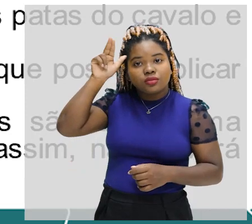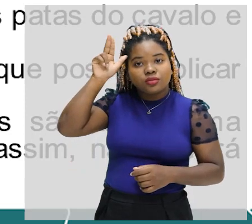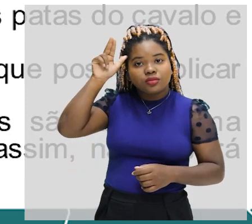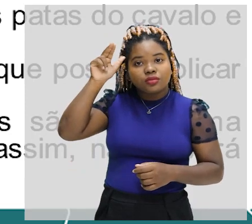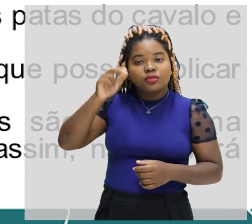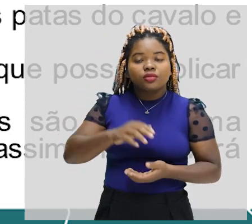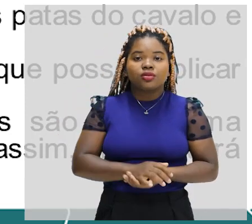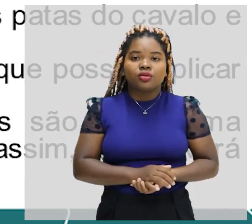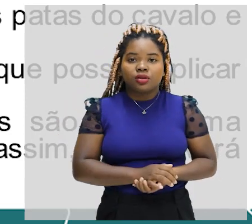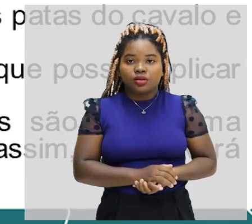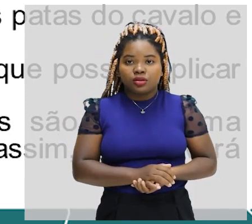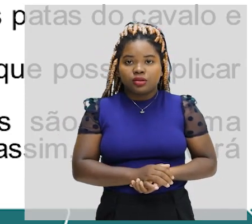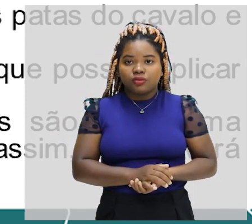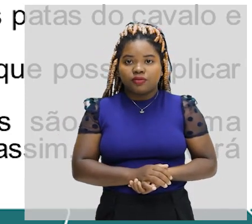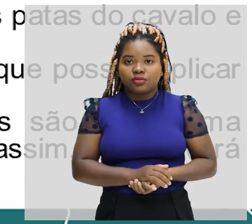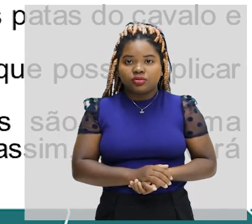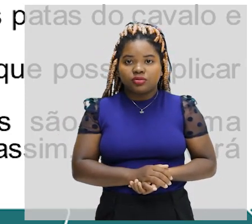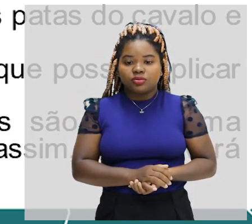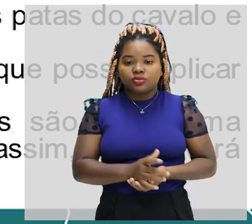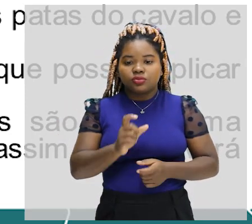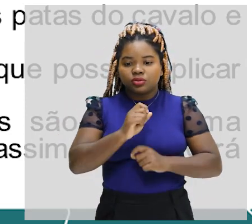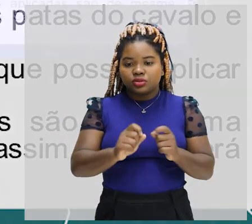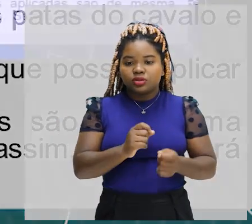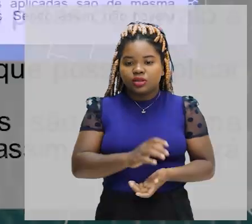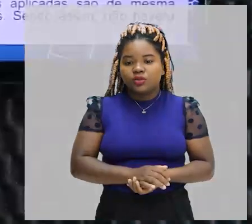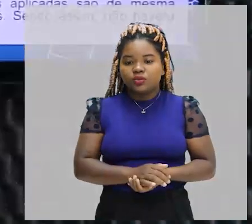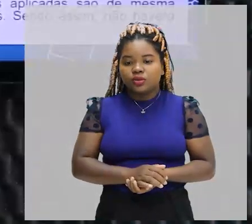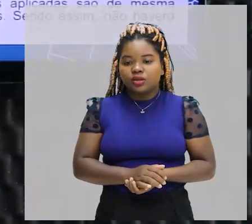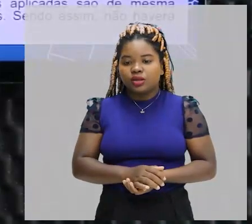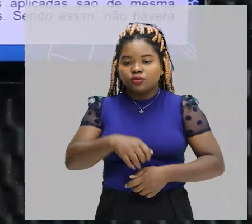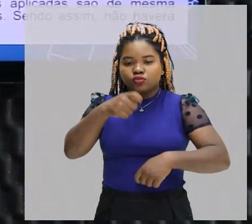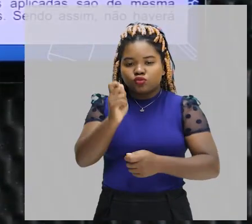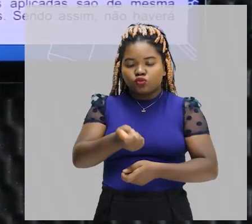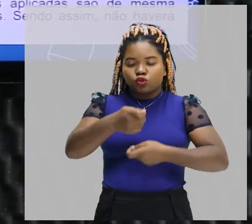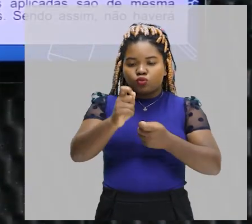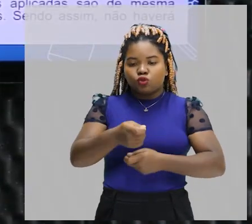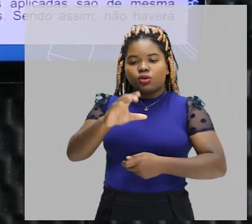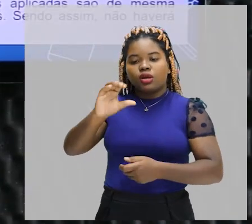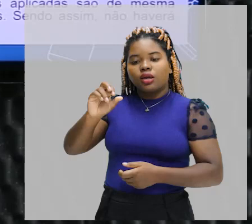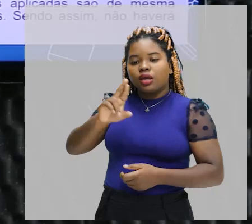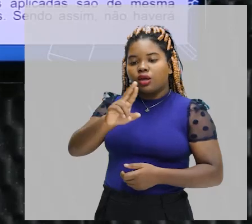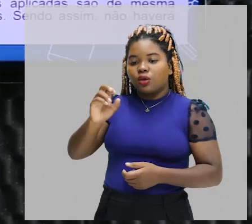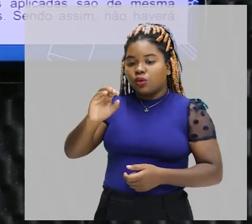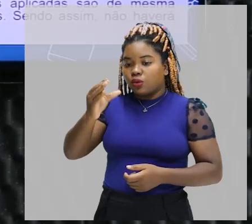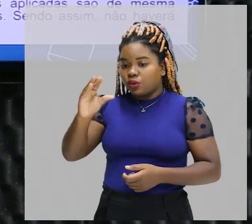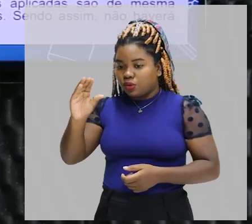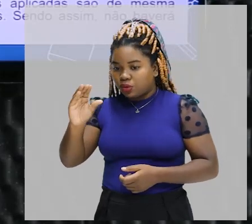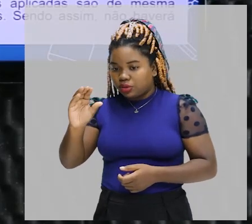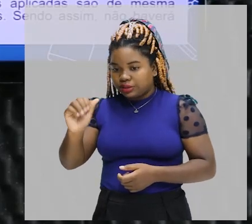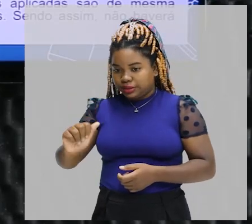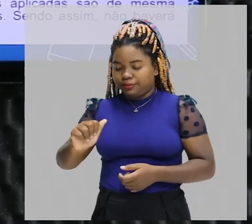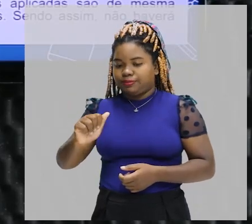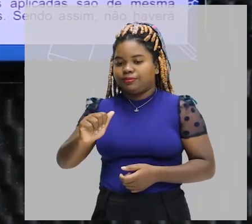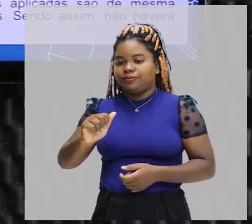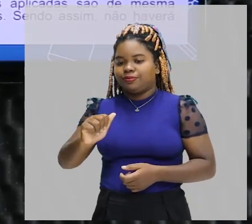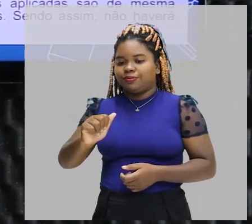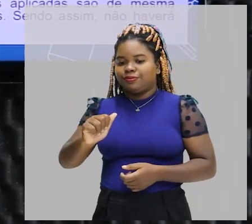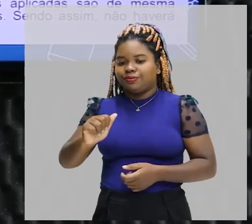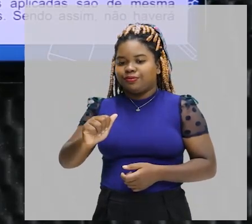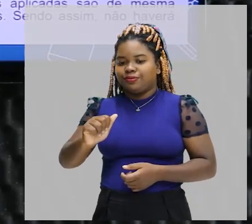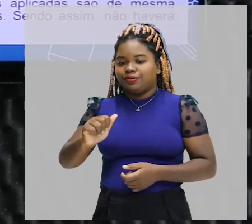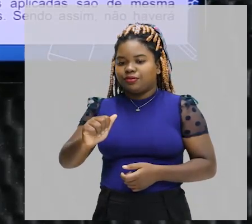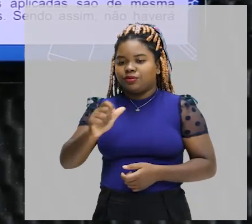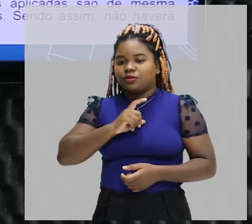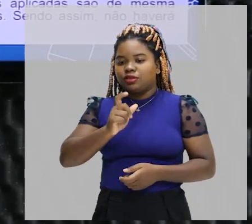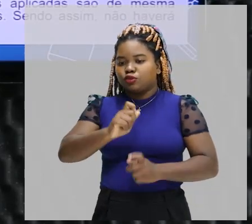vai tentar puxar a carroça, certo? Ela não deveria sair do lugar. Isso porque o cavalo faz uma força sobre a carroça e a carroça também vai fazer